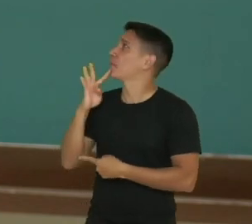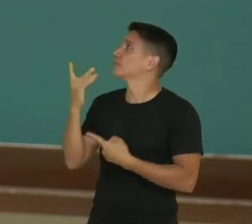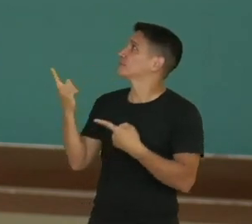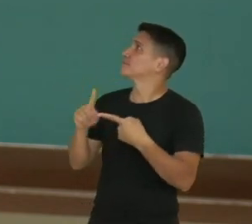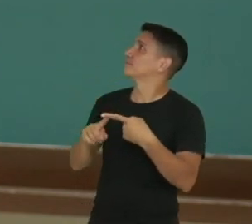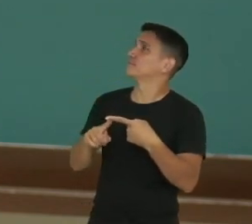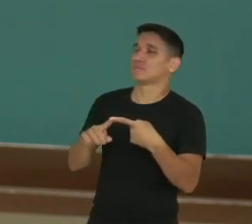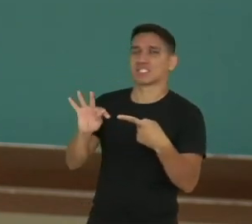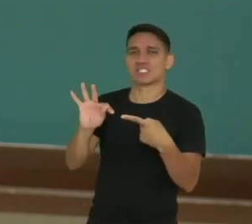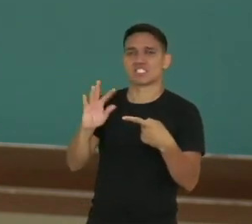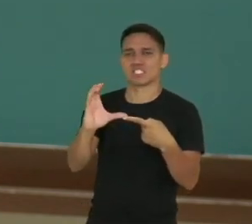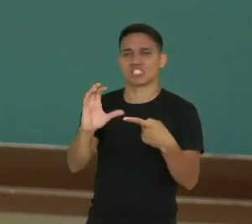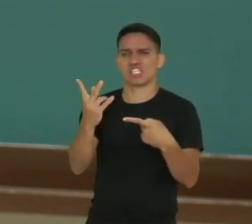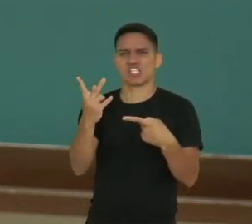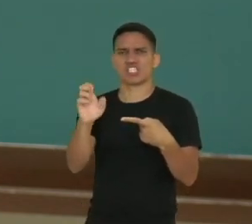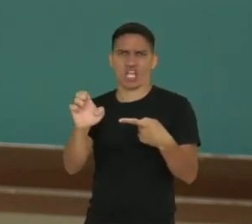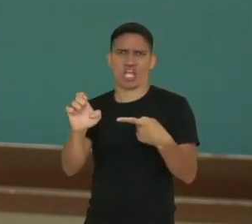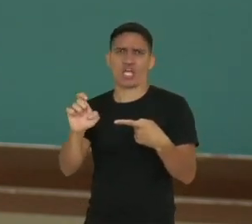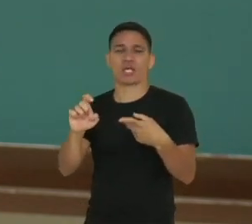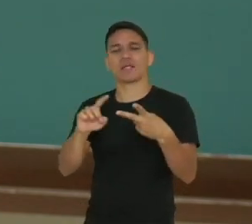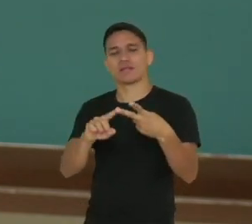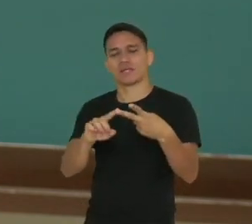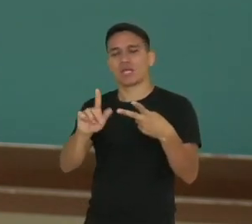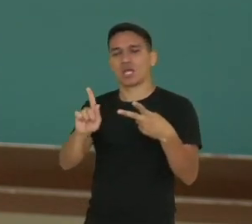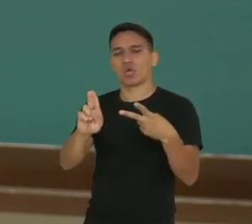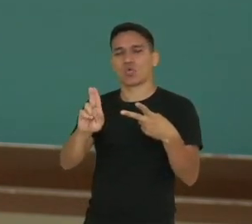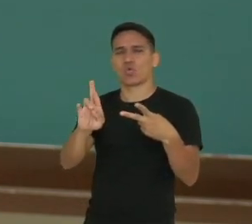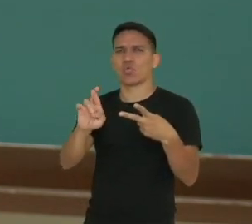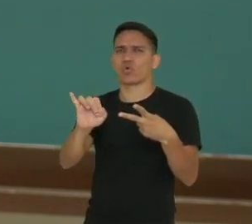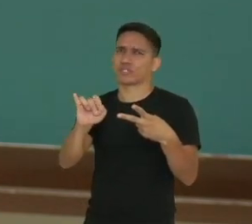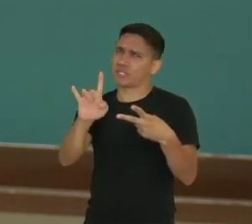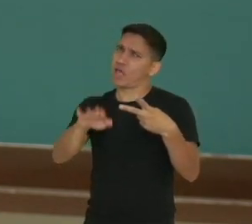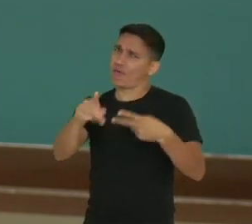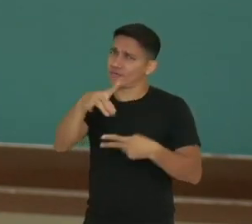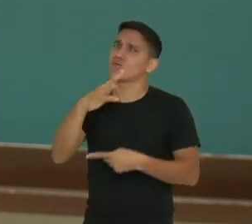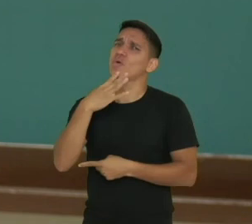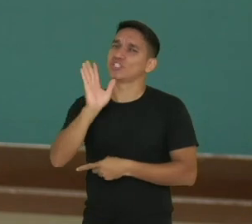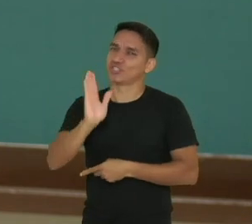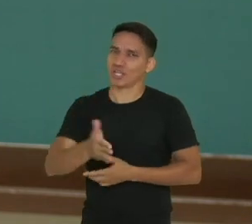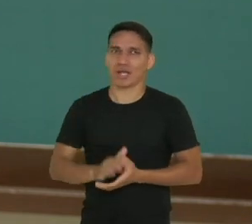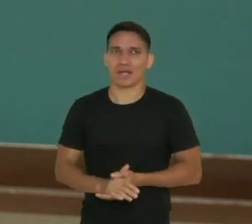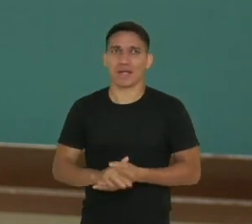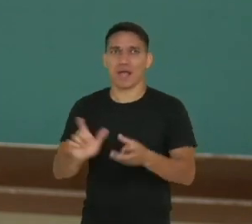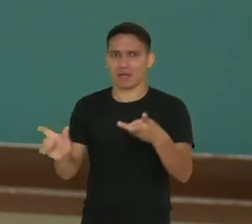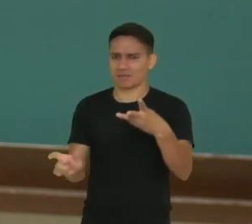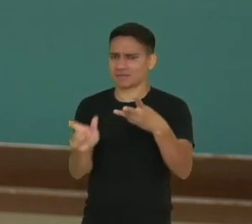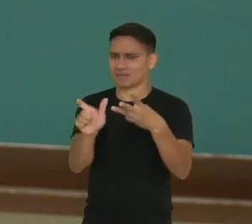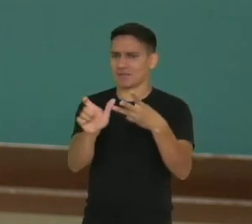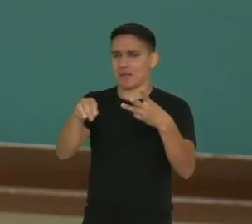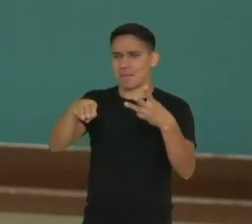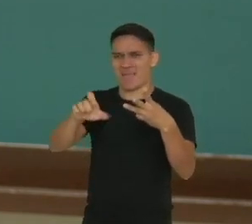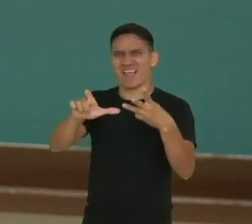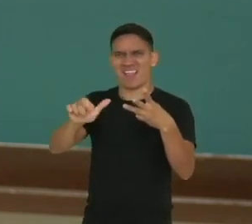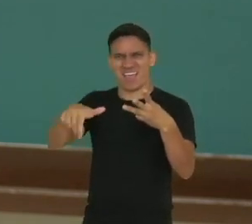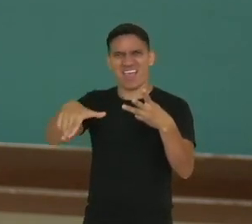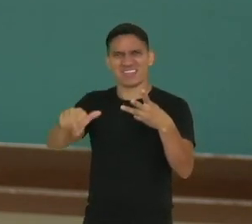tchê, né, e guri, pelo menos vocês já conheciam, tá bom? E agora entra melena